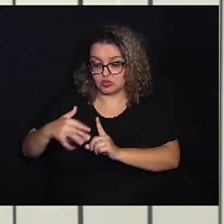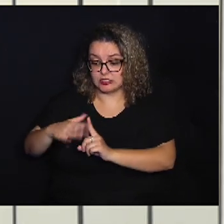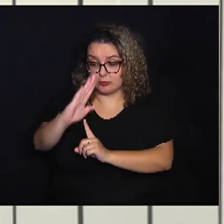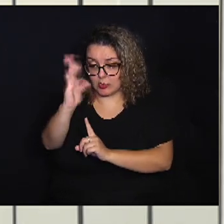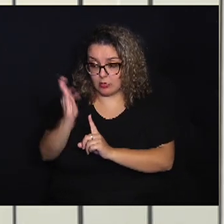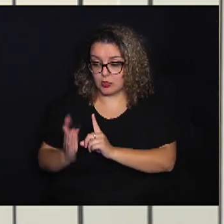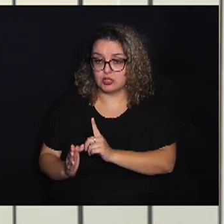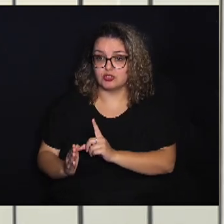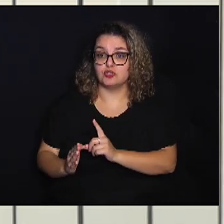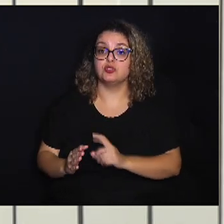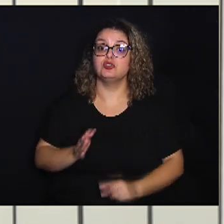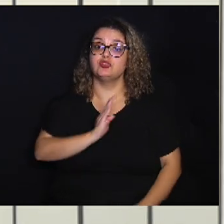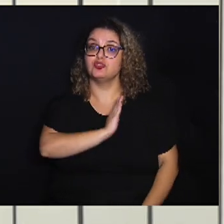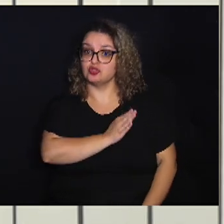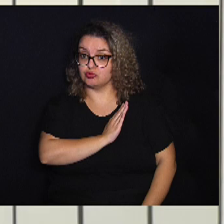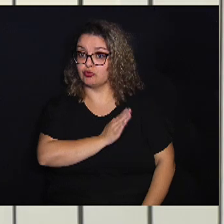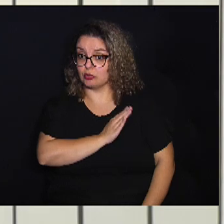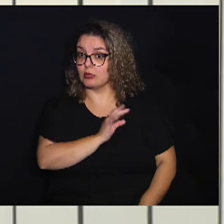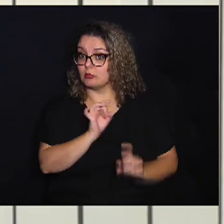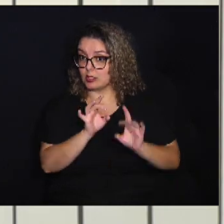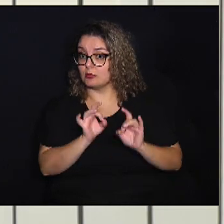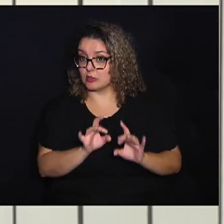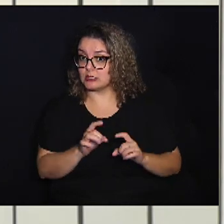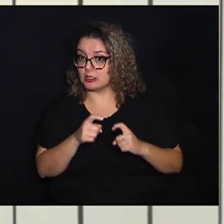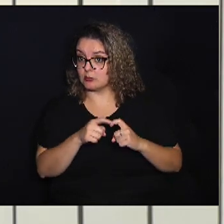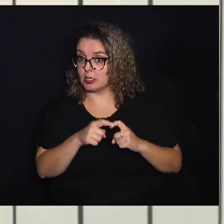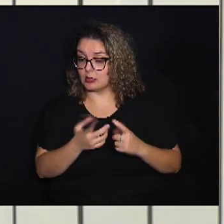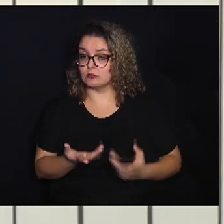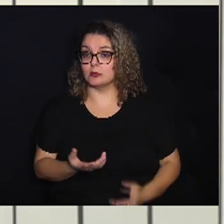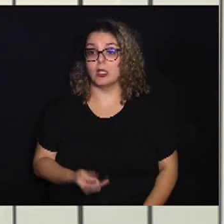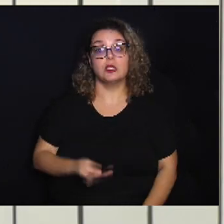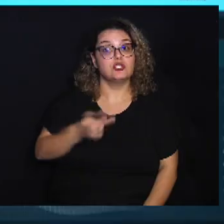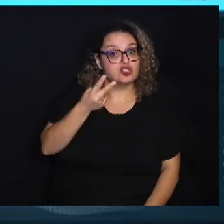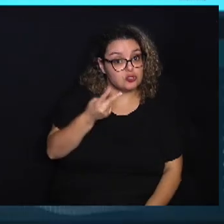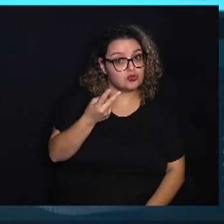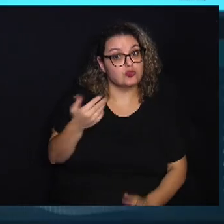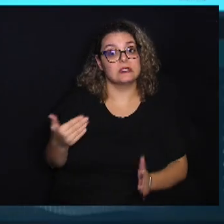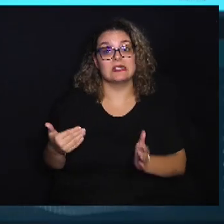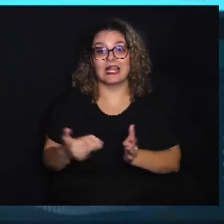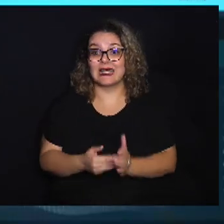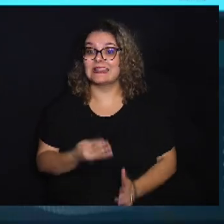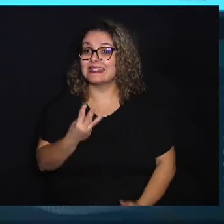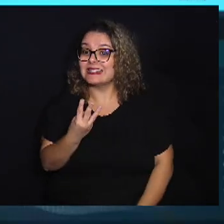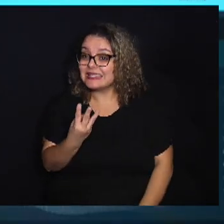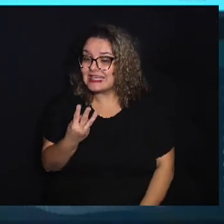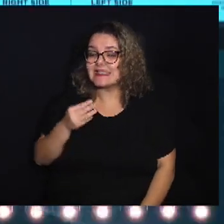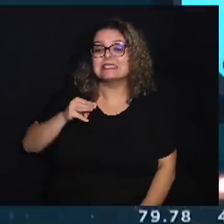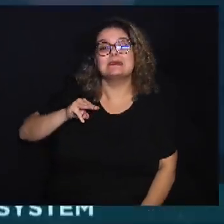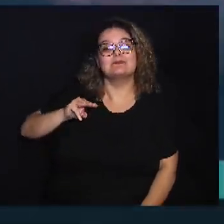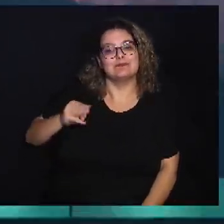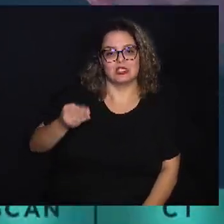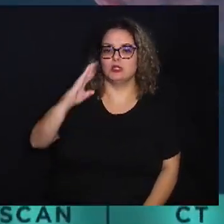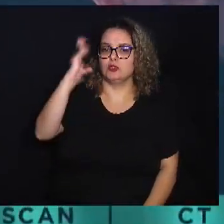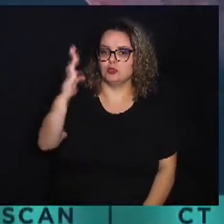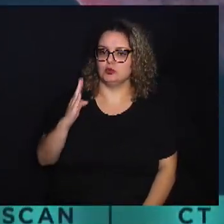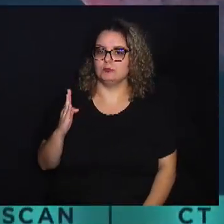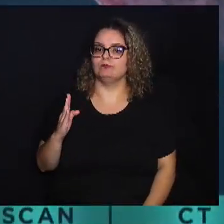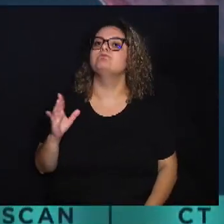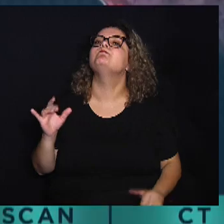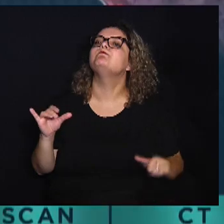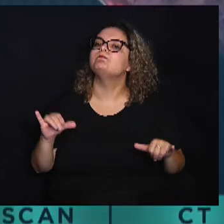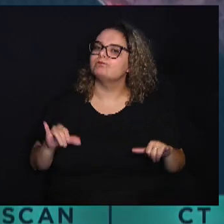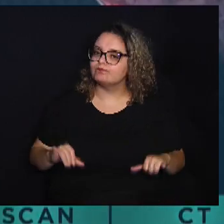de Cardiologia, estima-se que cerca de 2 a 3 milhões de brasileiros sofram